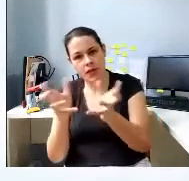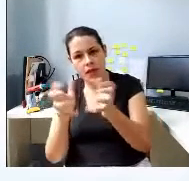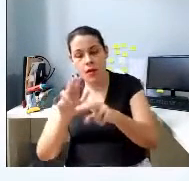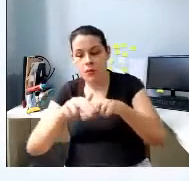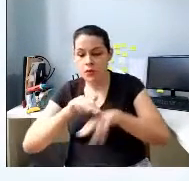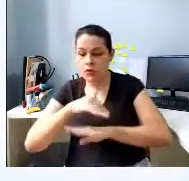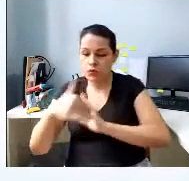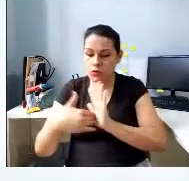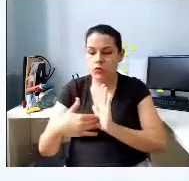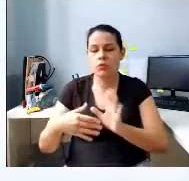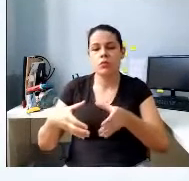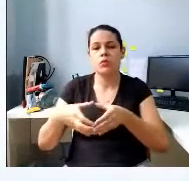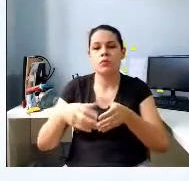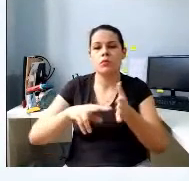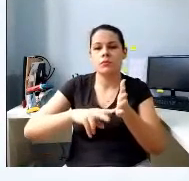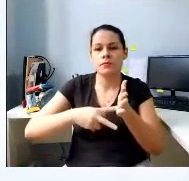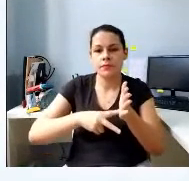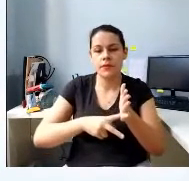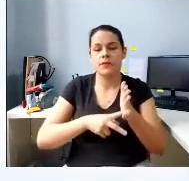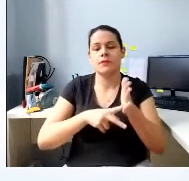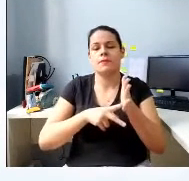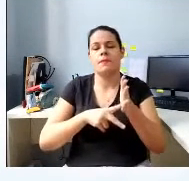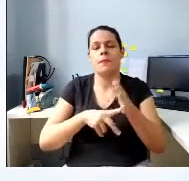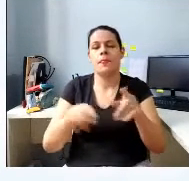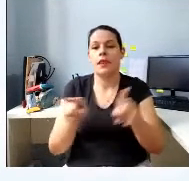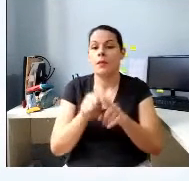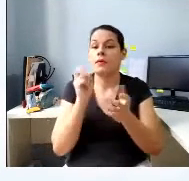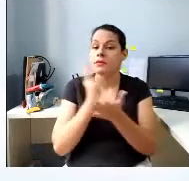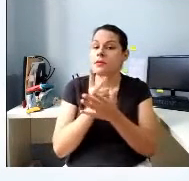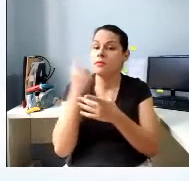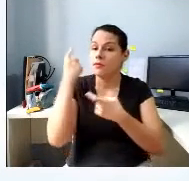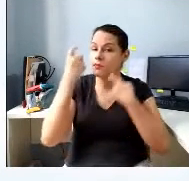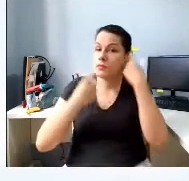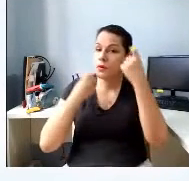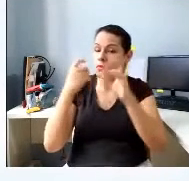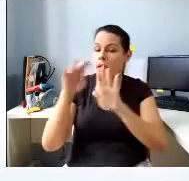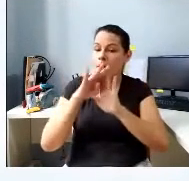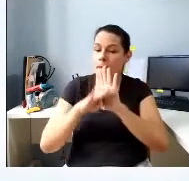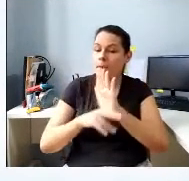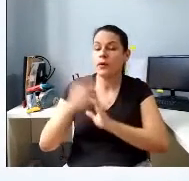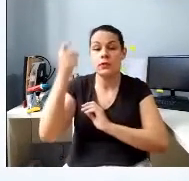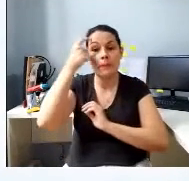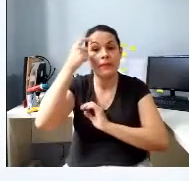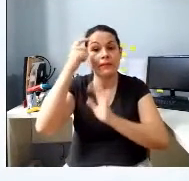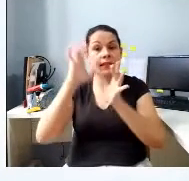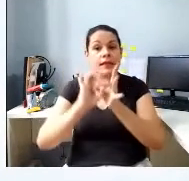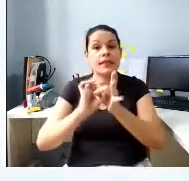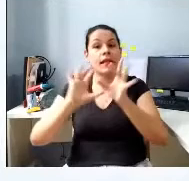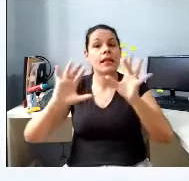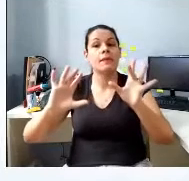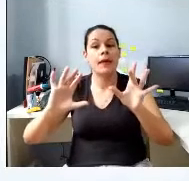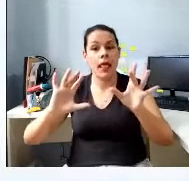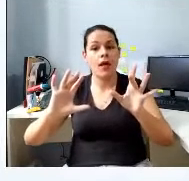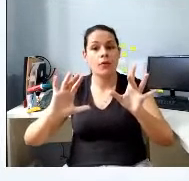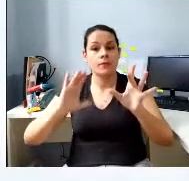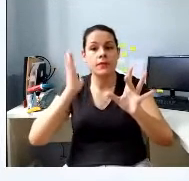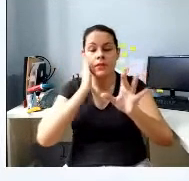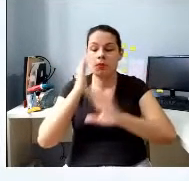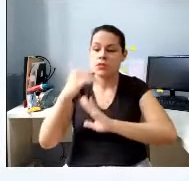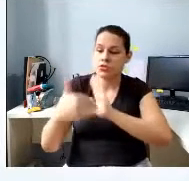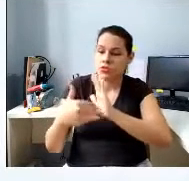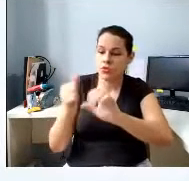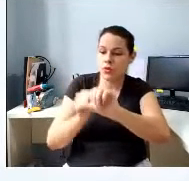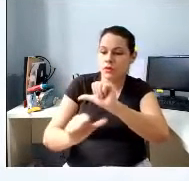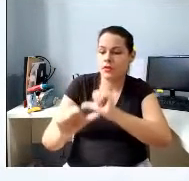preocupar com o predomínio da pauta chamada liberal, ou seja, as reformas que